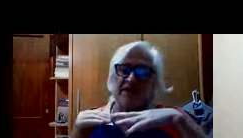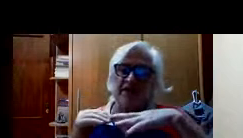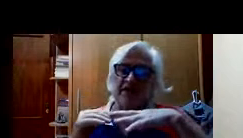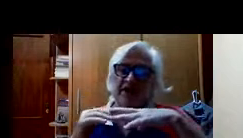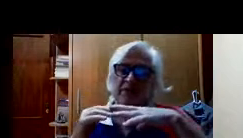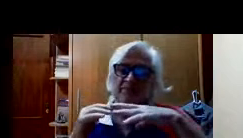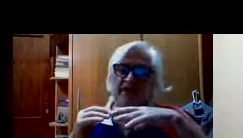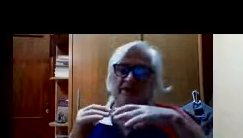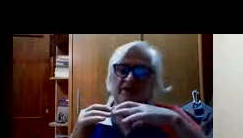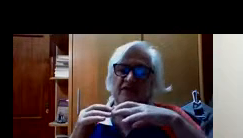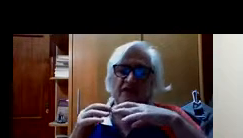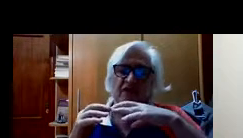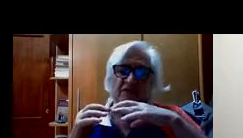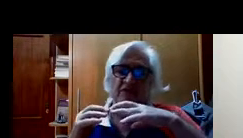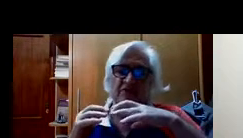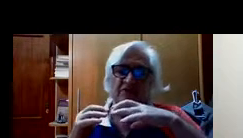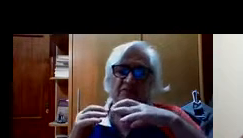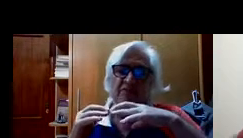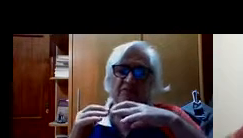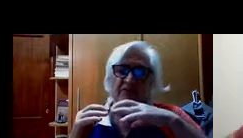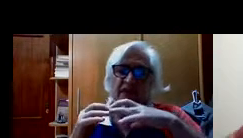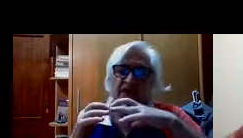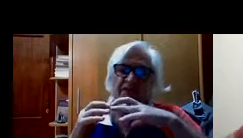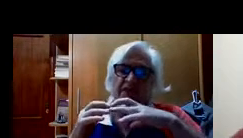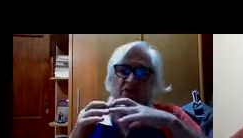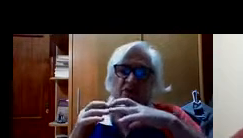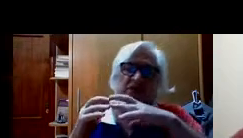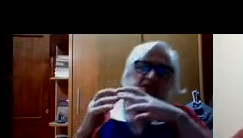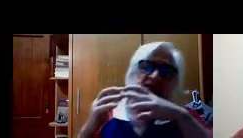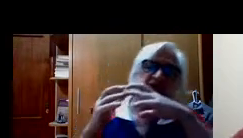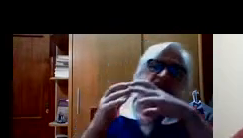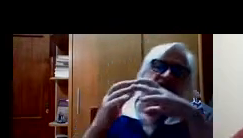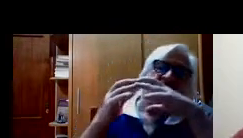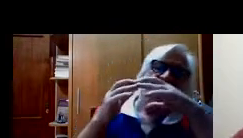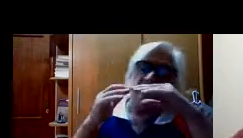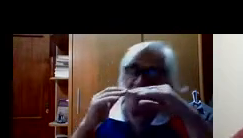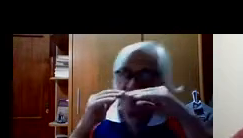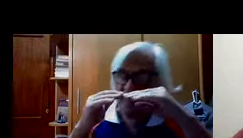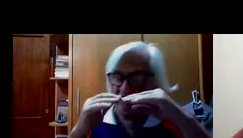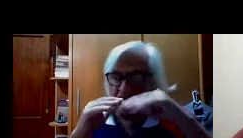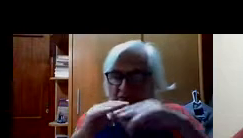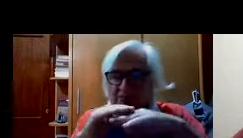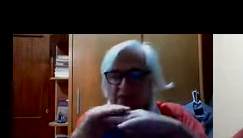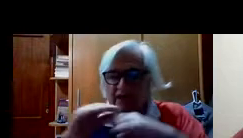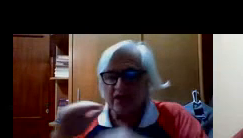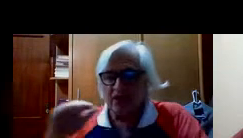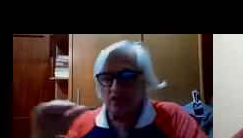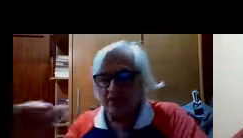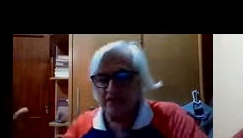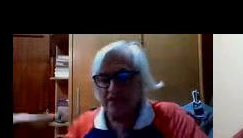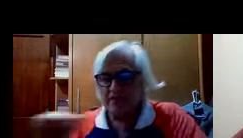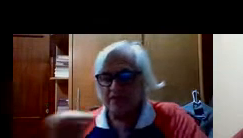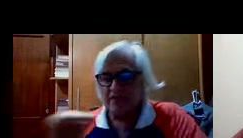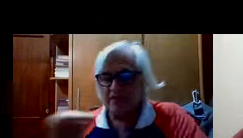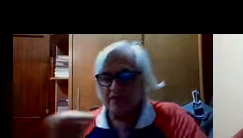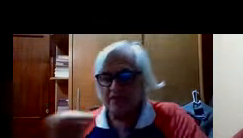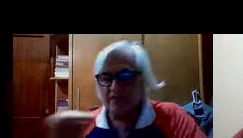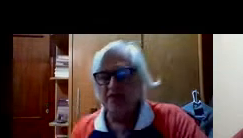parou para pensar, é uma pele fininha, né? Pele, película. Então, ele forma uma